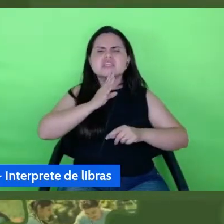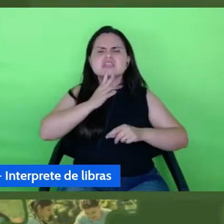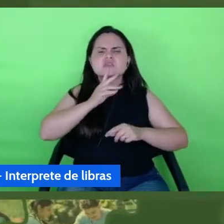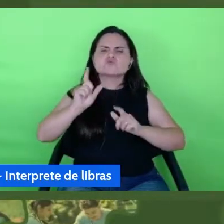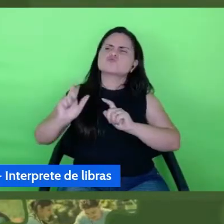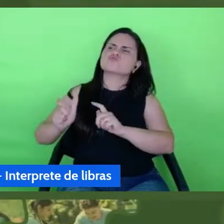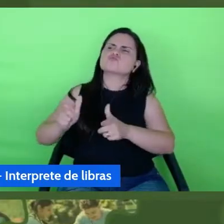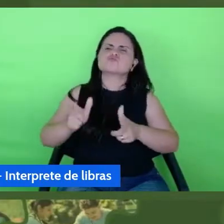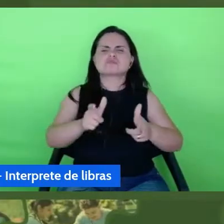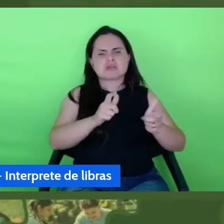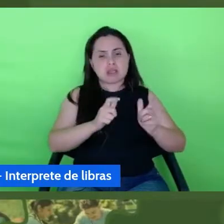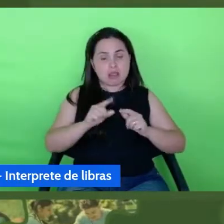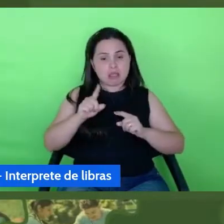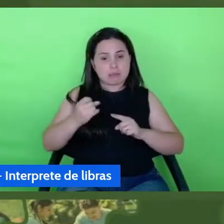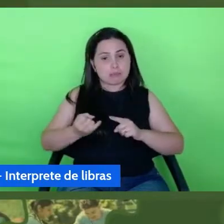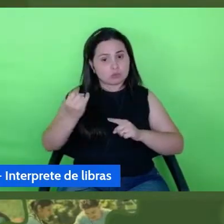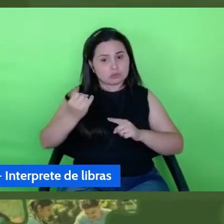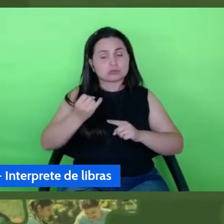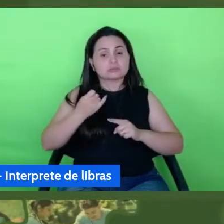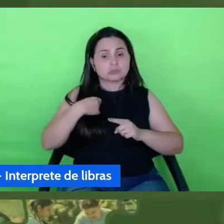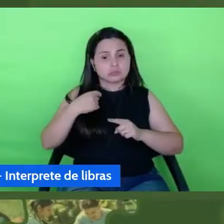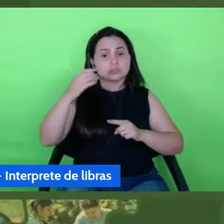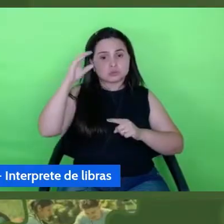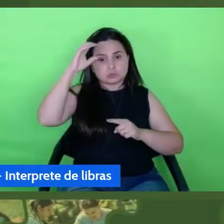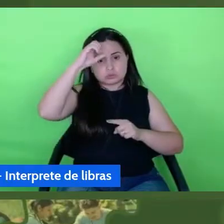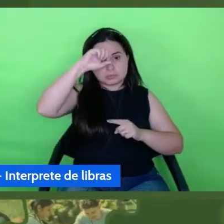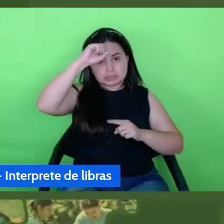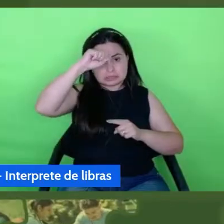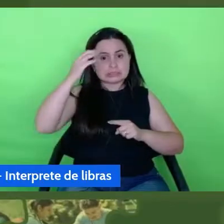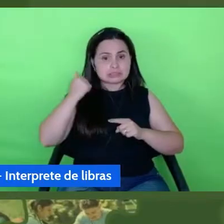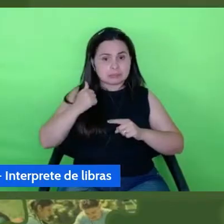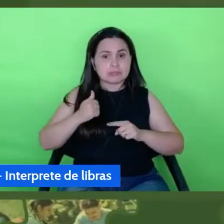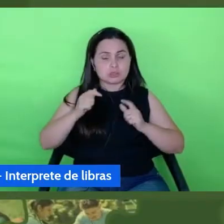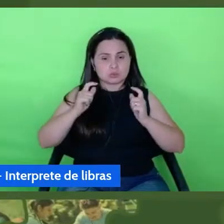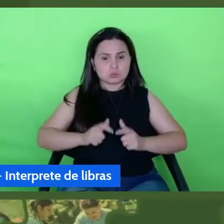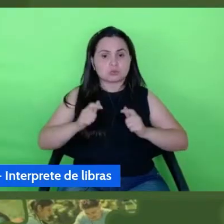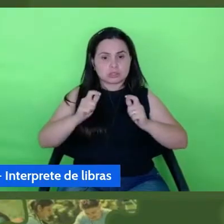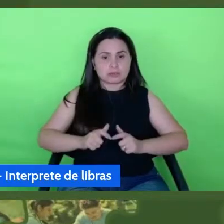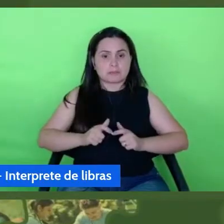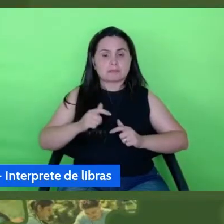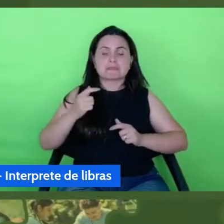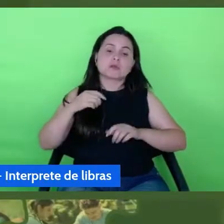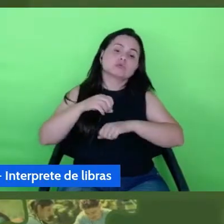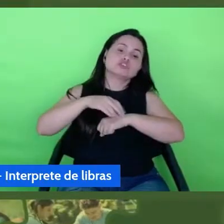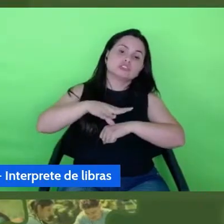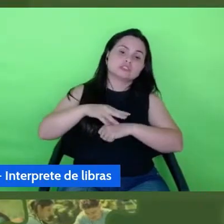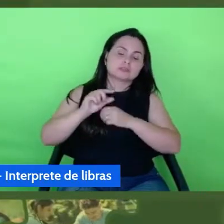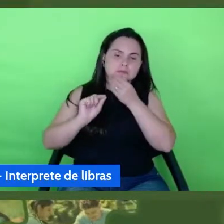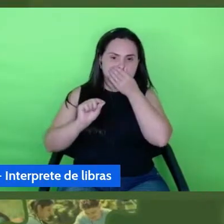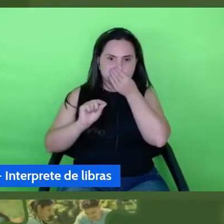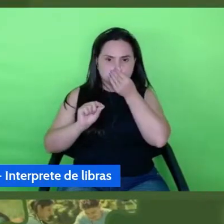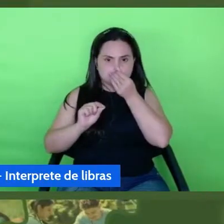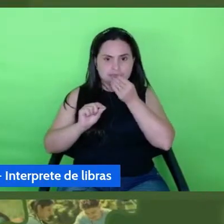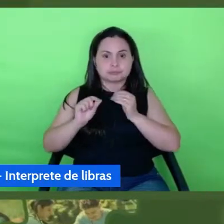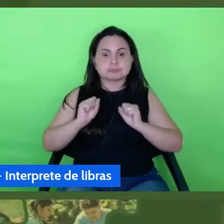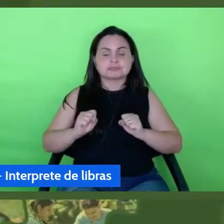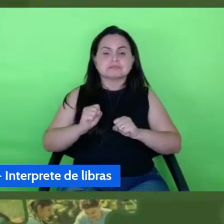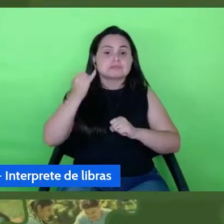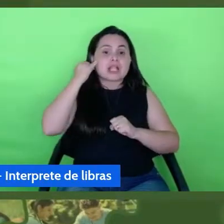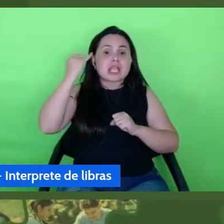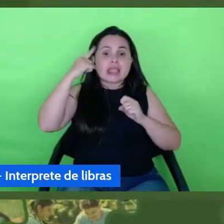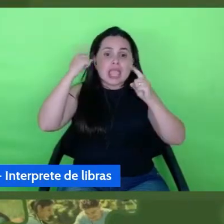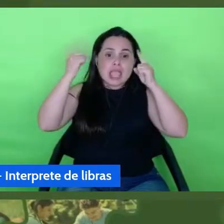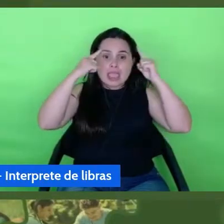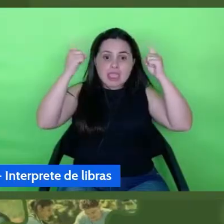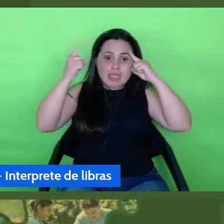né? É muito importante eu trabalhar com esse saber local, viu, Oswaldo? E aí a primeira dica é o seguinte, olha, chegue com ideias na comunidade, mas